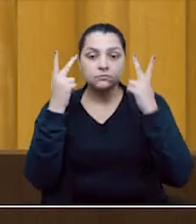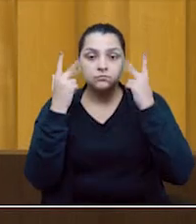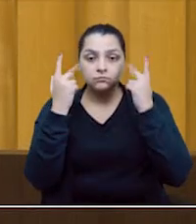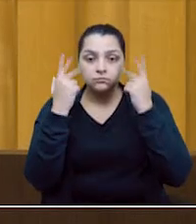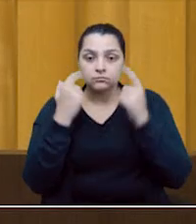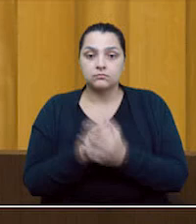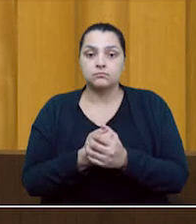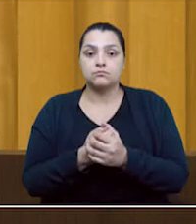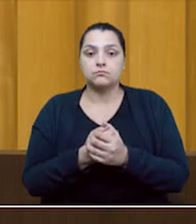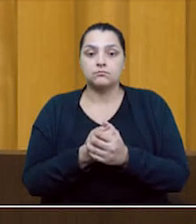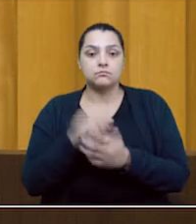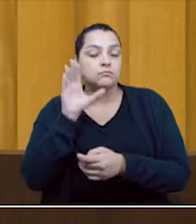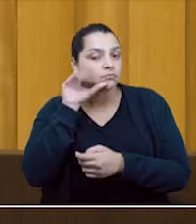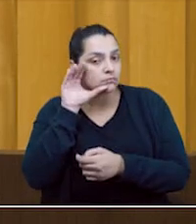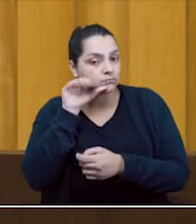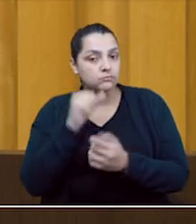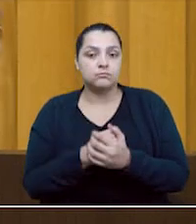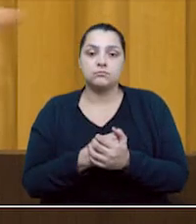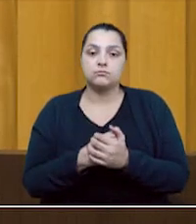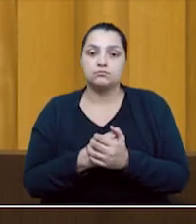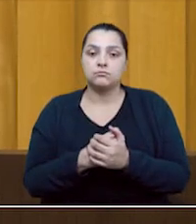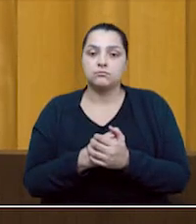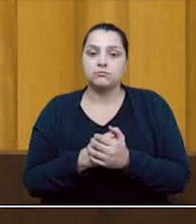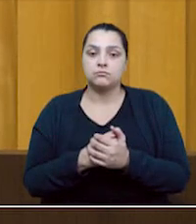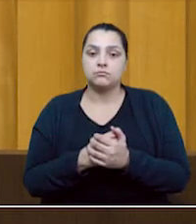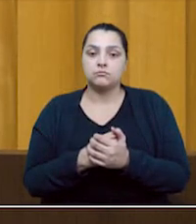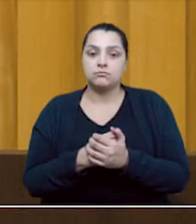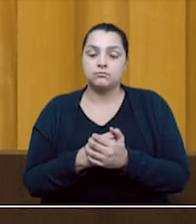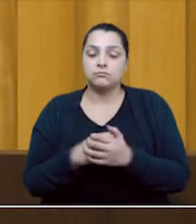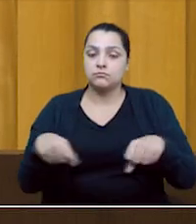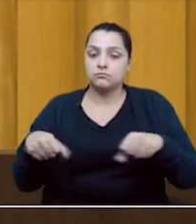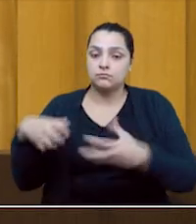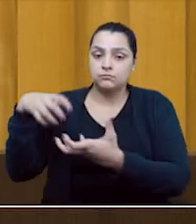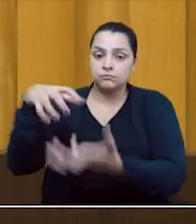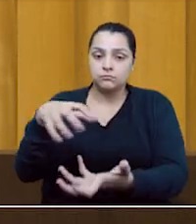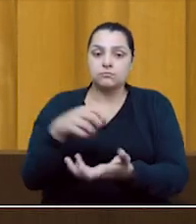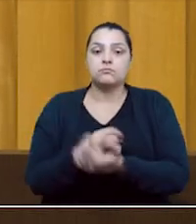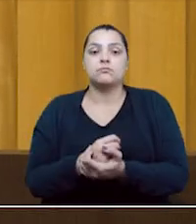a empregada doméstica, o entregador de plataforma,